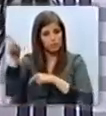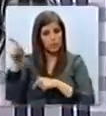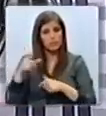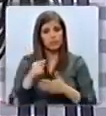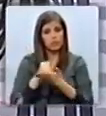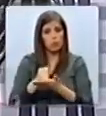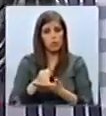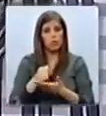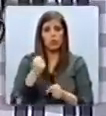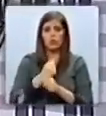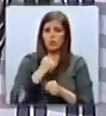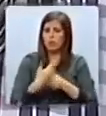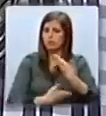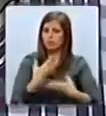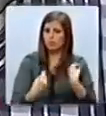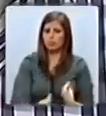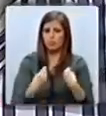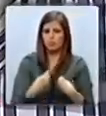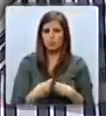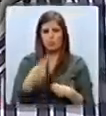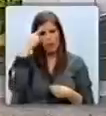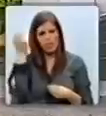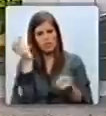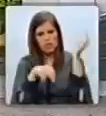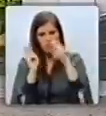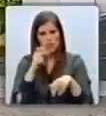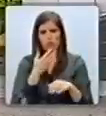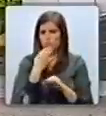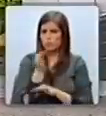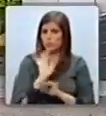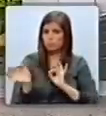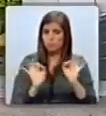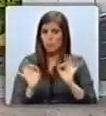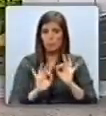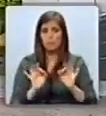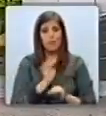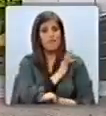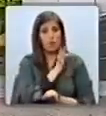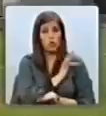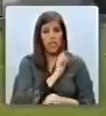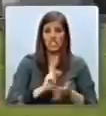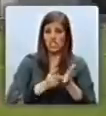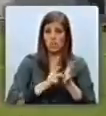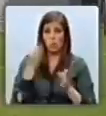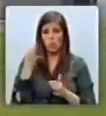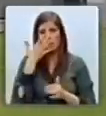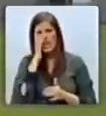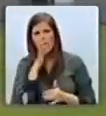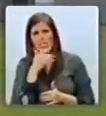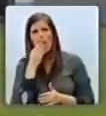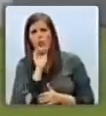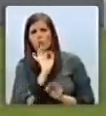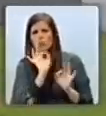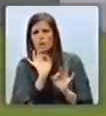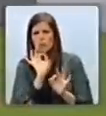deliver fantastic job. They are very innovative, very skilled. A Faculdade de Engenharia do Porto parece ter os alunos com as características que